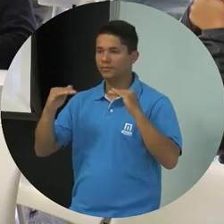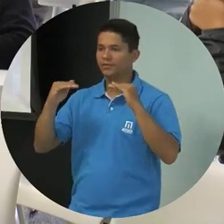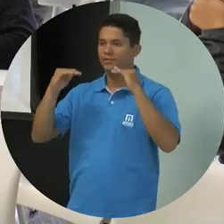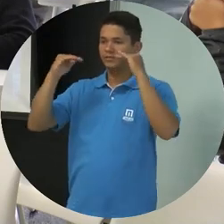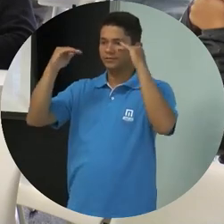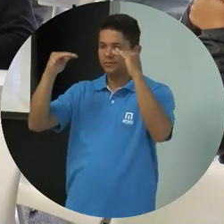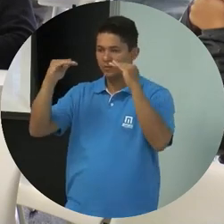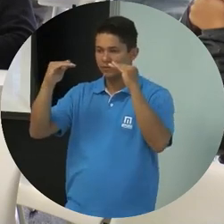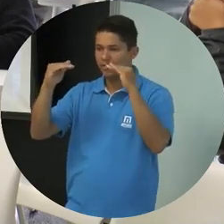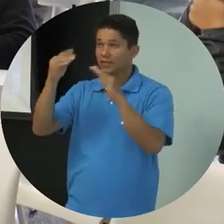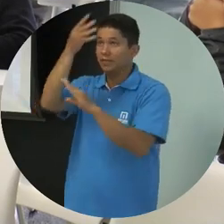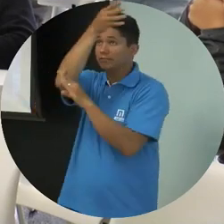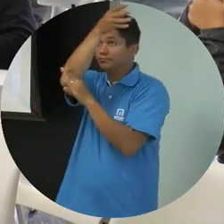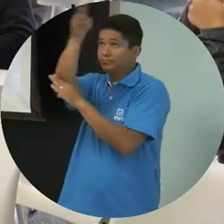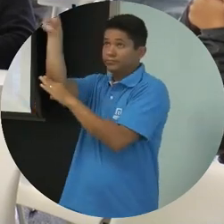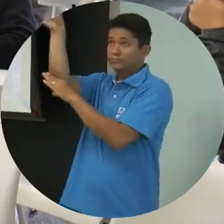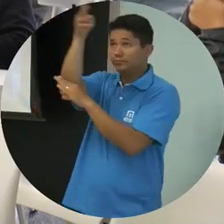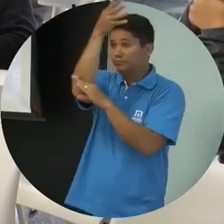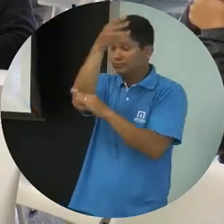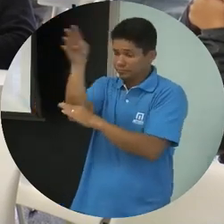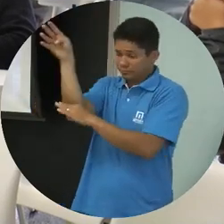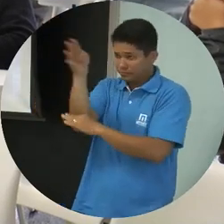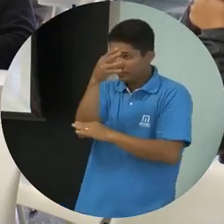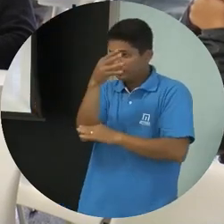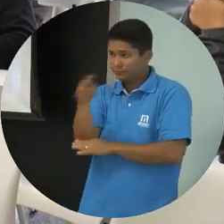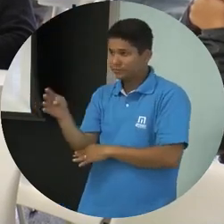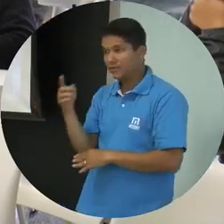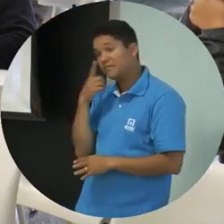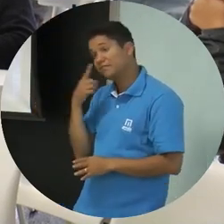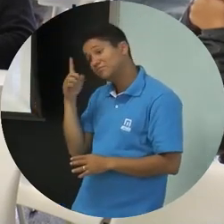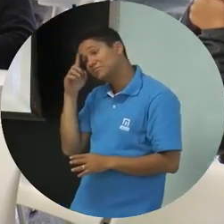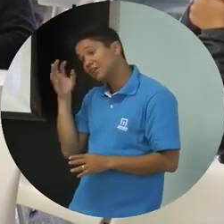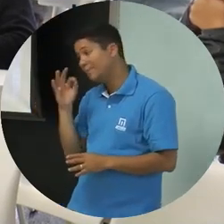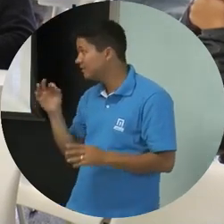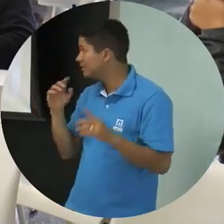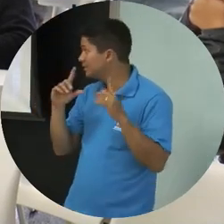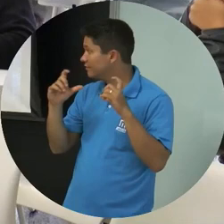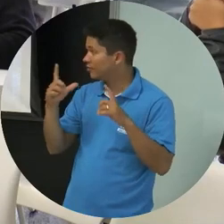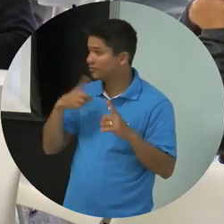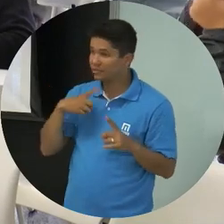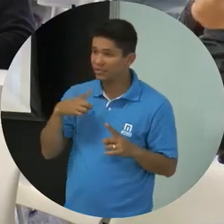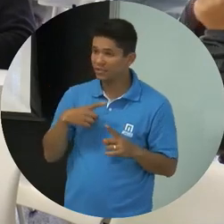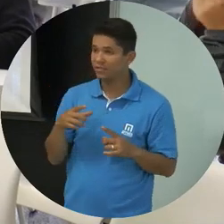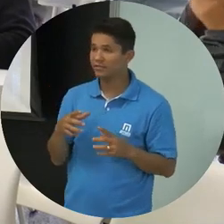inteiro, de baixo até em cima. Não sei se tem alguma foto aí para a gente mostrar.